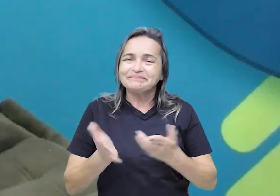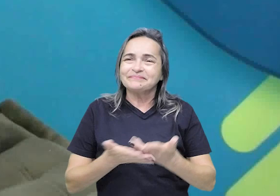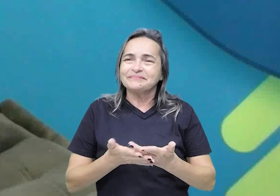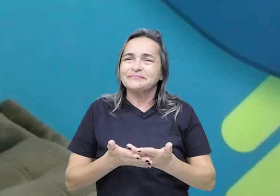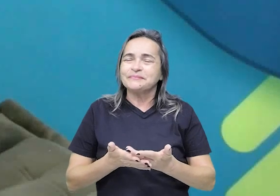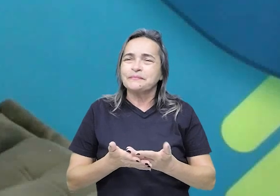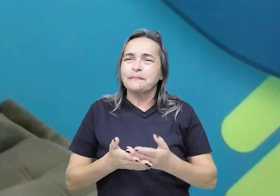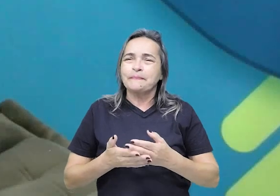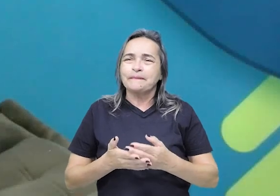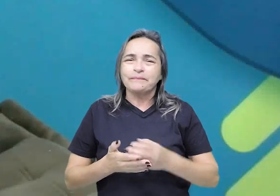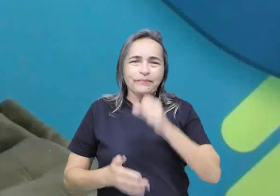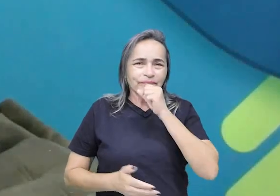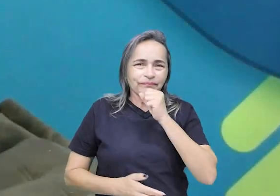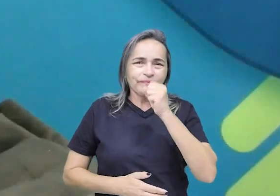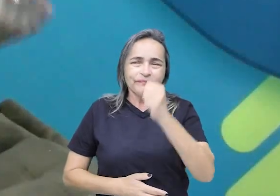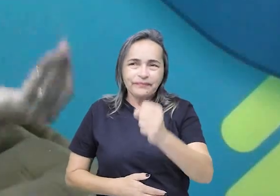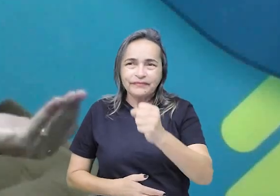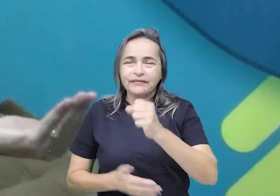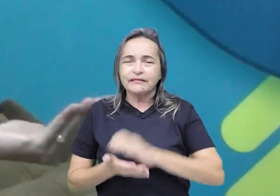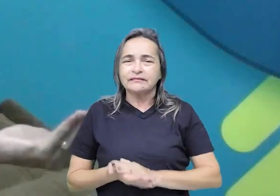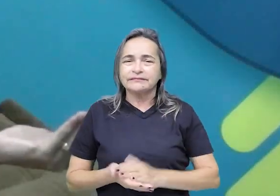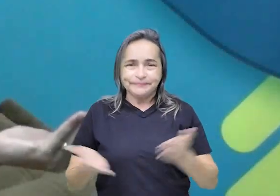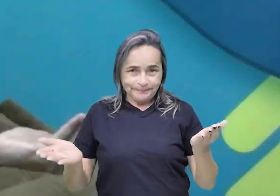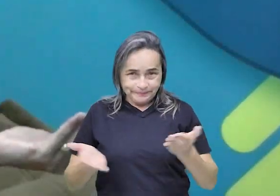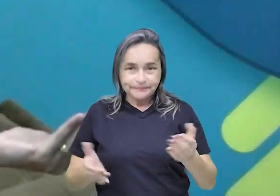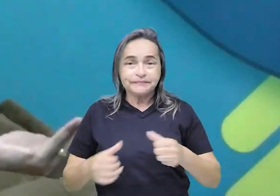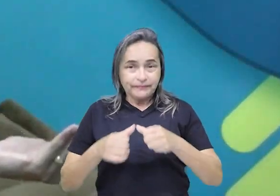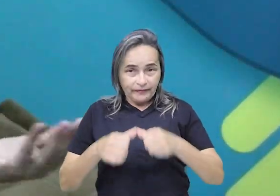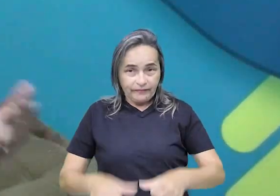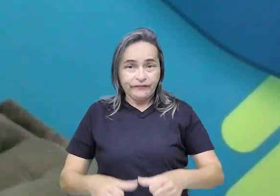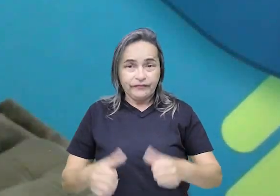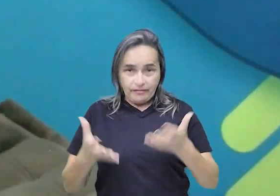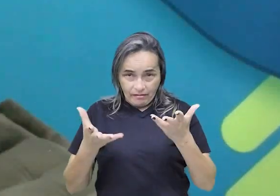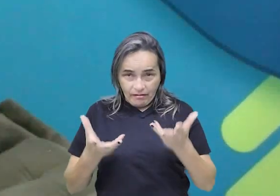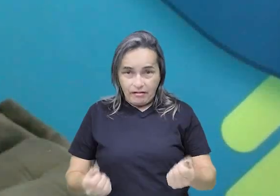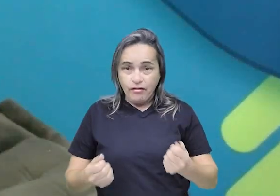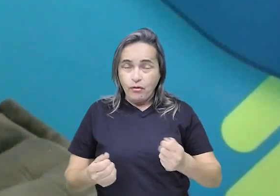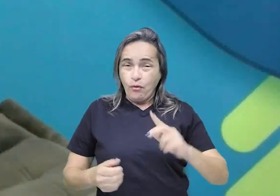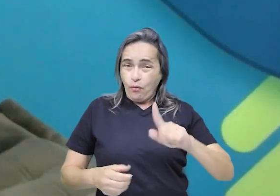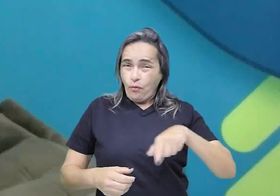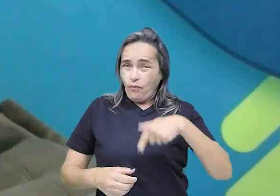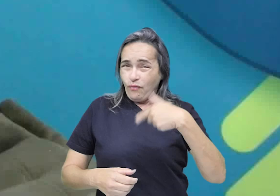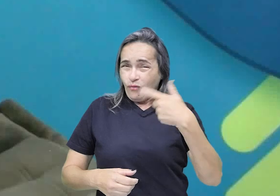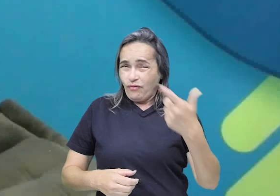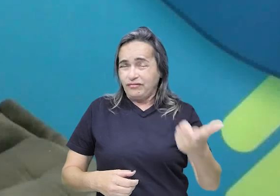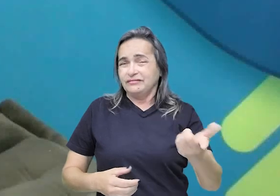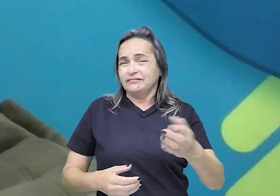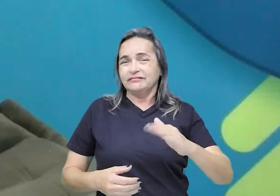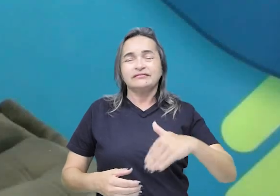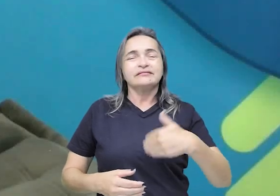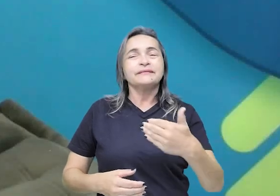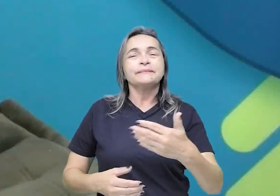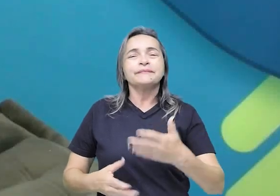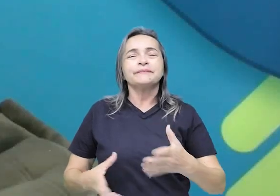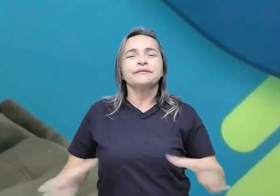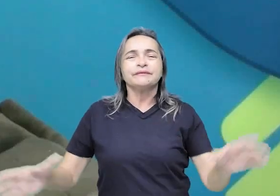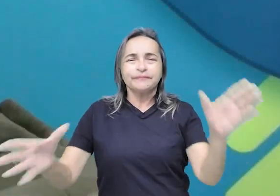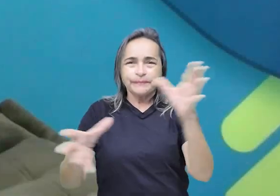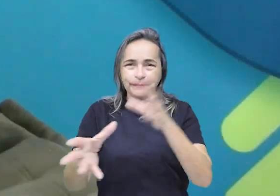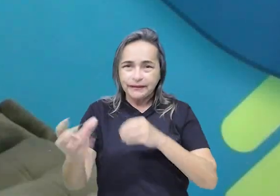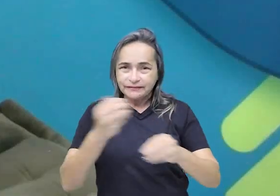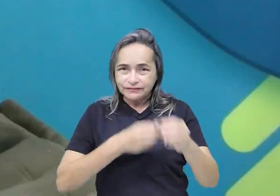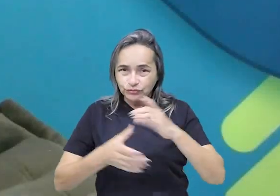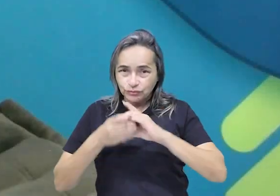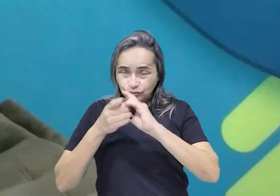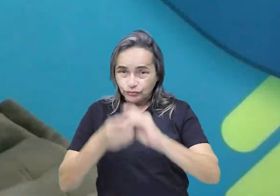nossa entrevista. Conseguiu sim. Mas eu já me coloco também à disposição em outros momentos para que a gente some todos esses conhecimentos,